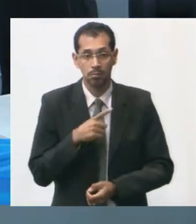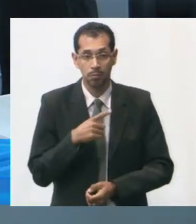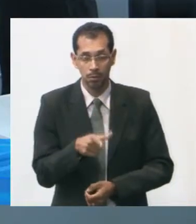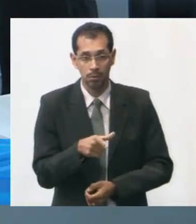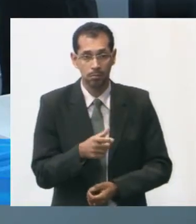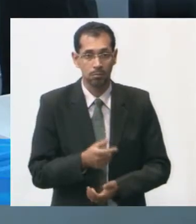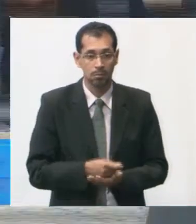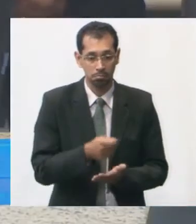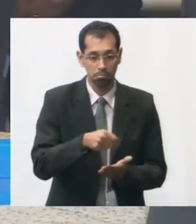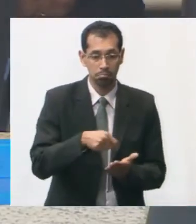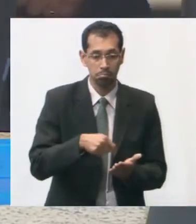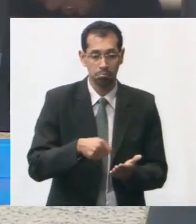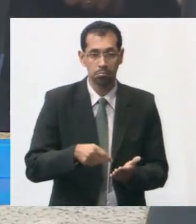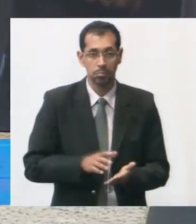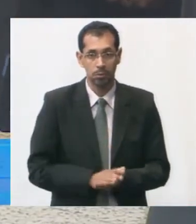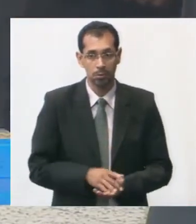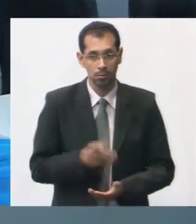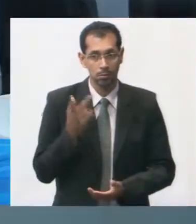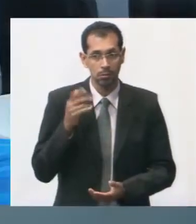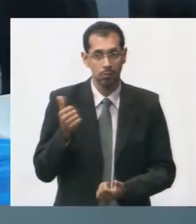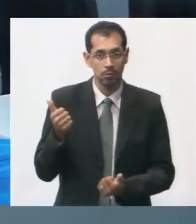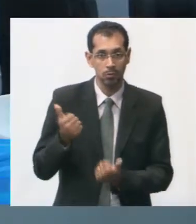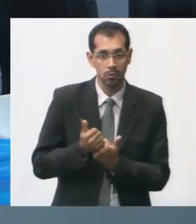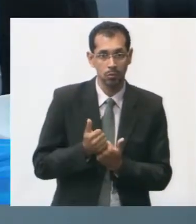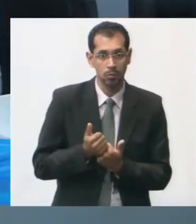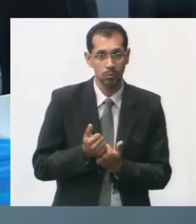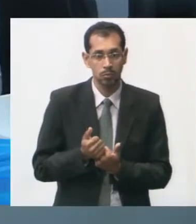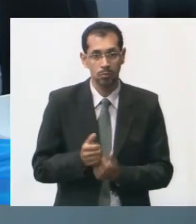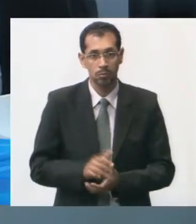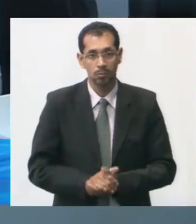certeza. Obrigado, presidente.